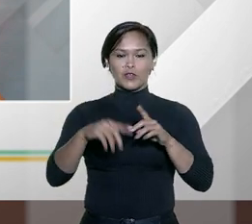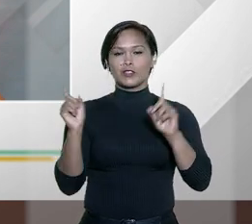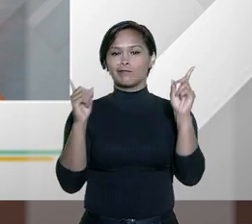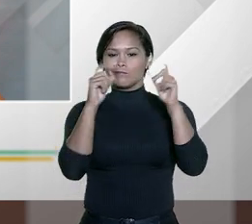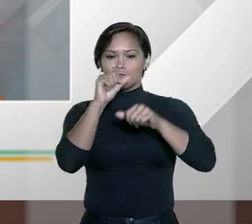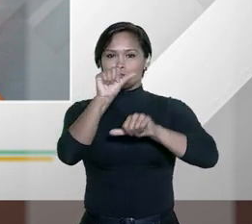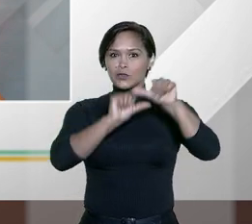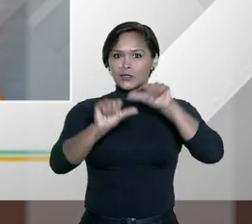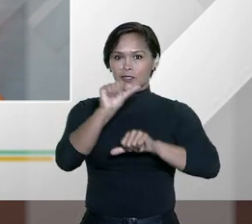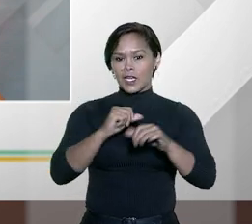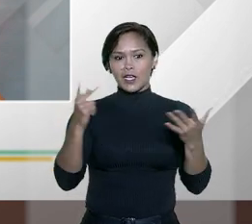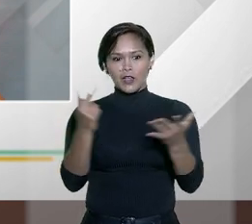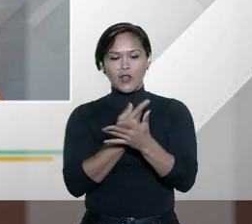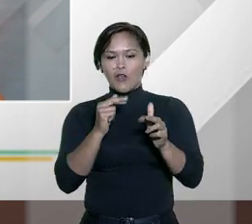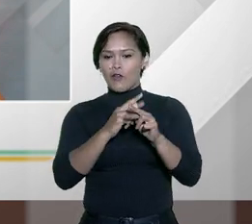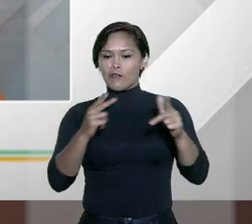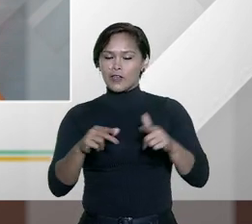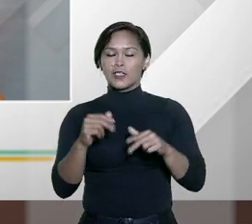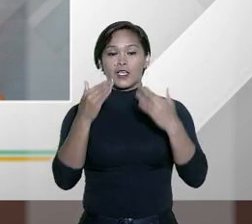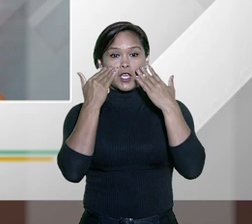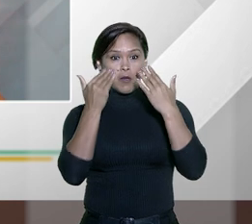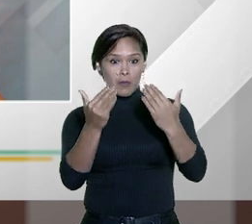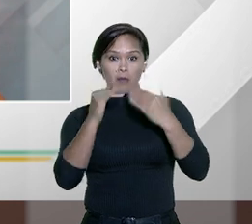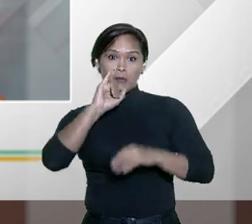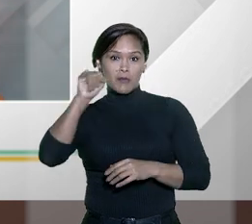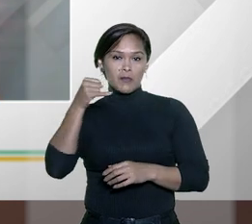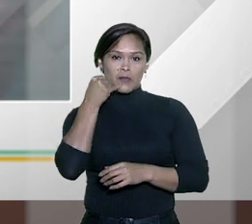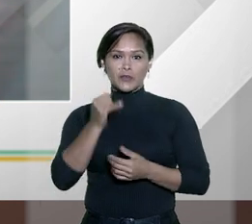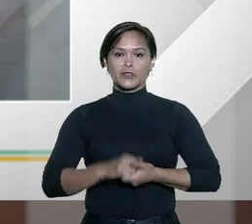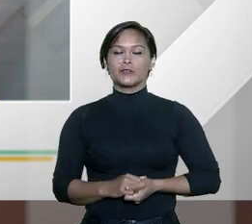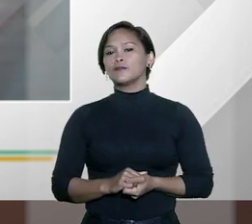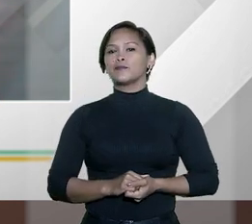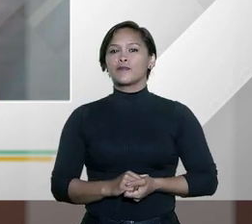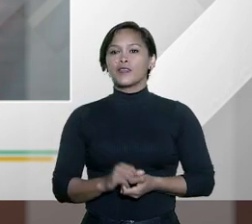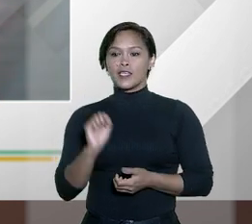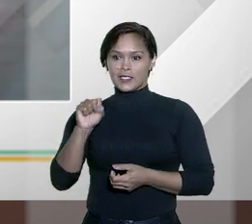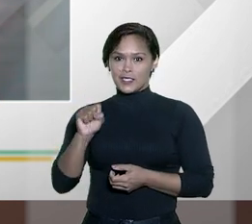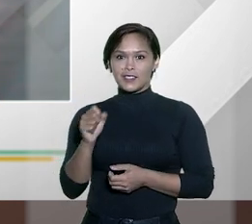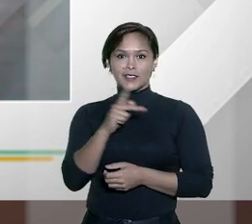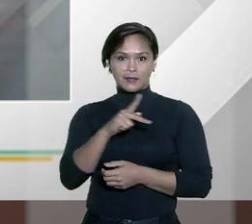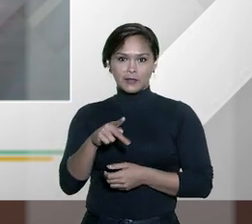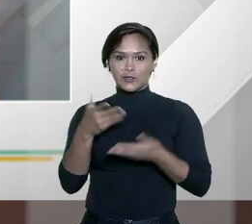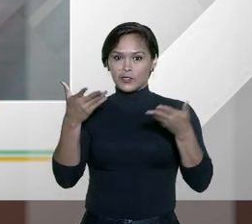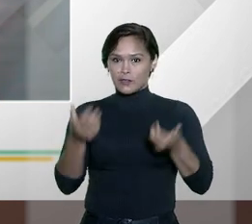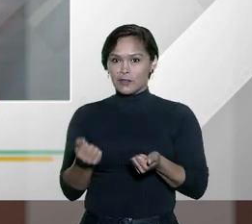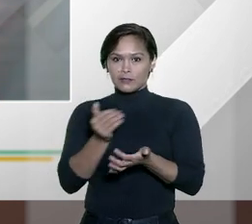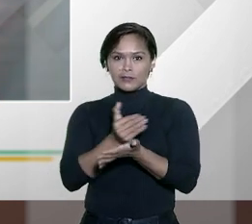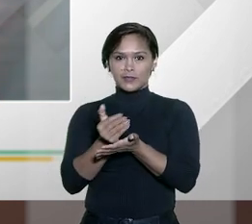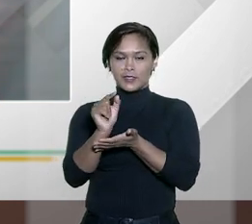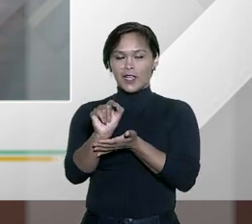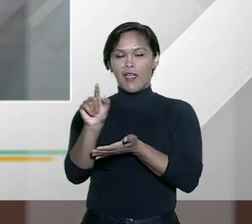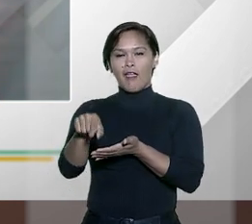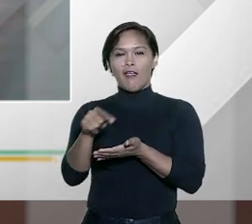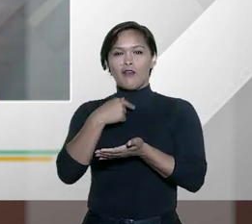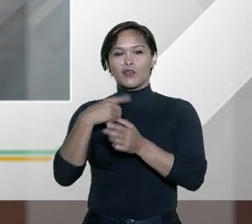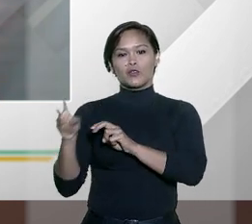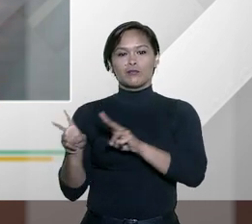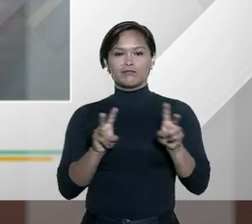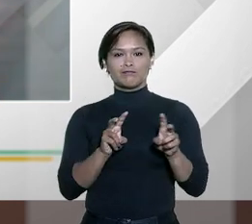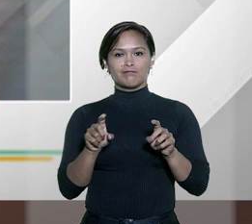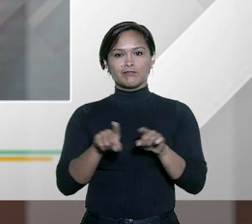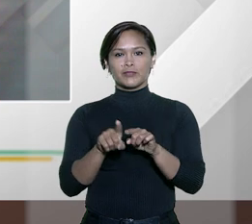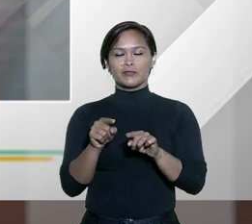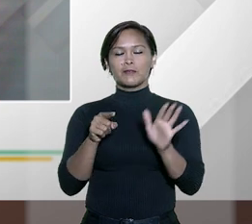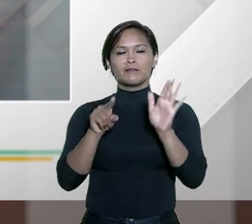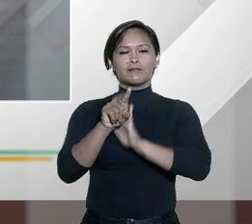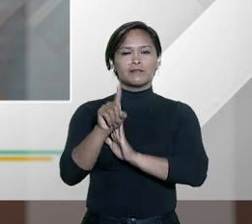com tantas mudanças. Espero que o público aproveite. É isso mesmo, doutor Marco. Então, para a gente começar aí o nosso programa,